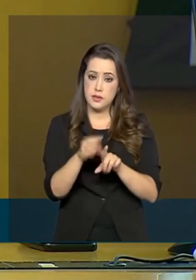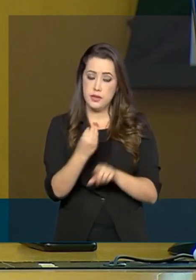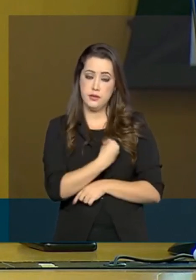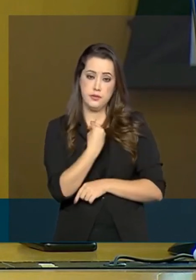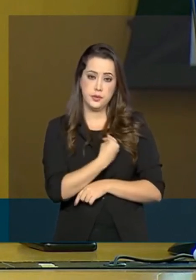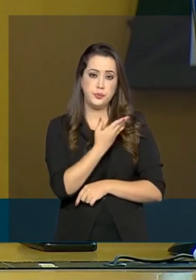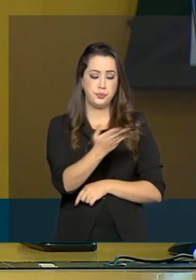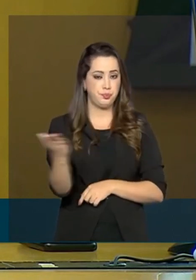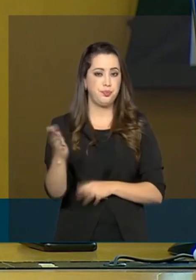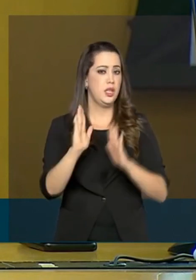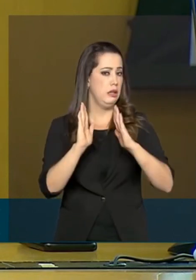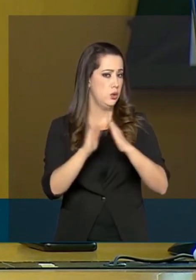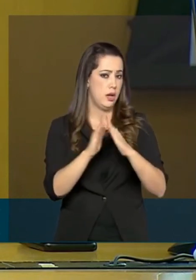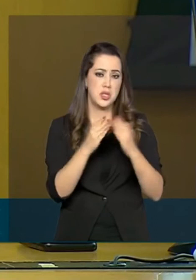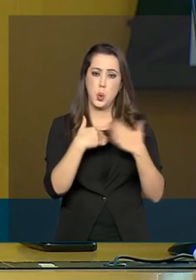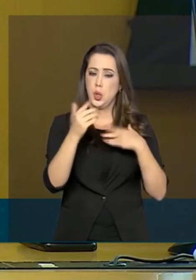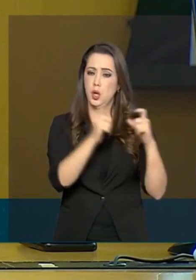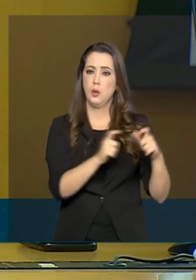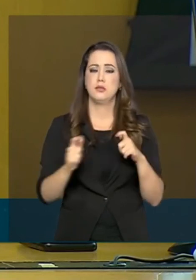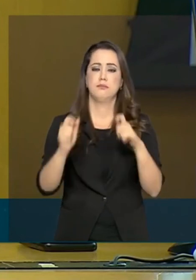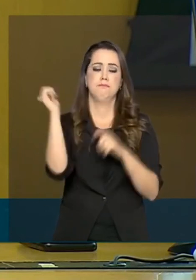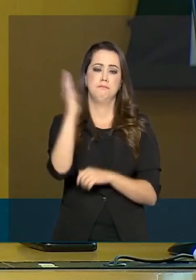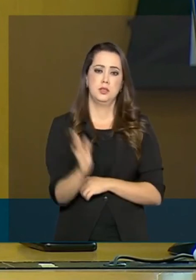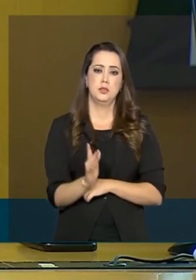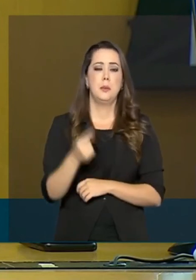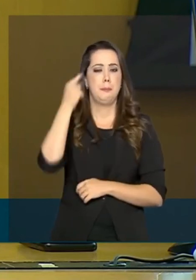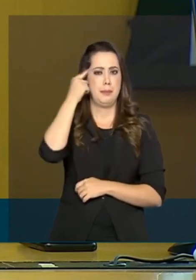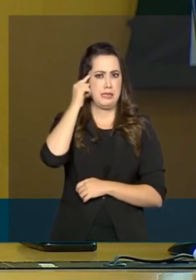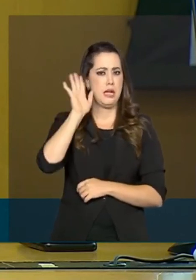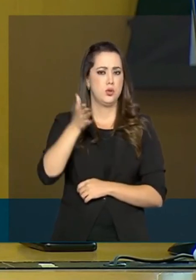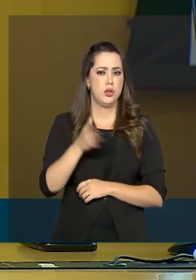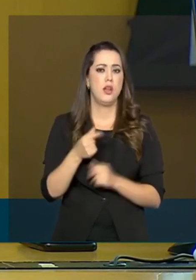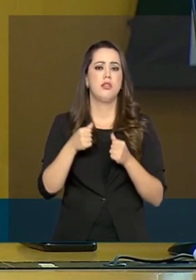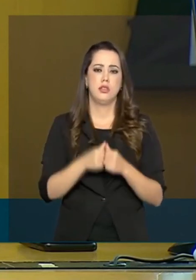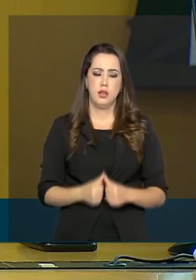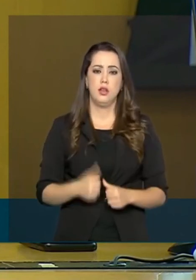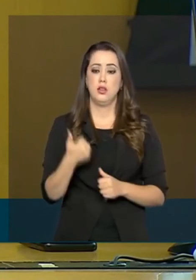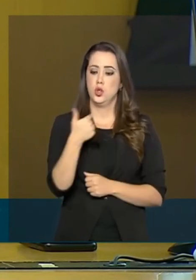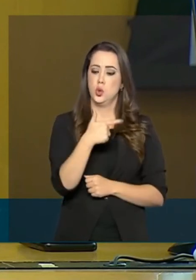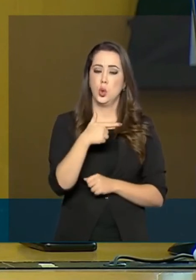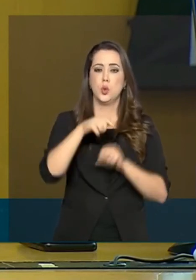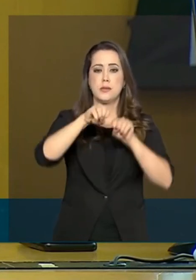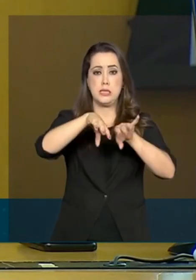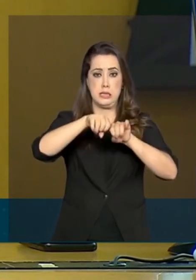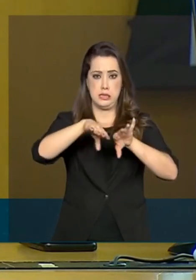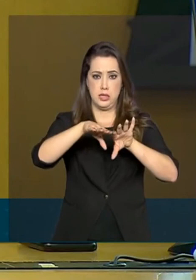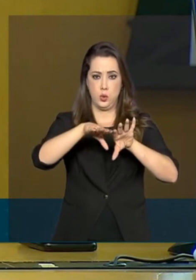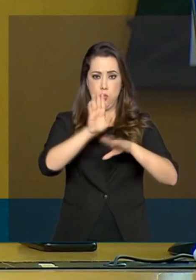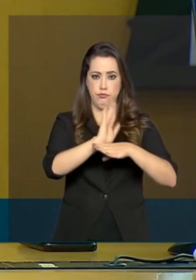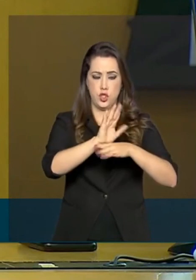aí na ponta, em qualquer lugar do Brasil. Isso foi pensado. Estão lá. Temos 12 aulas voltadas